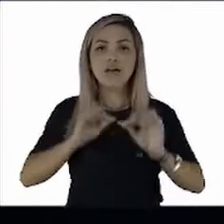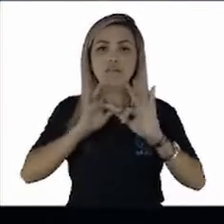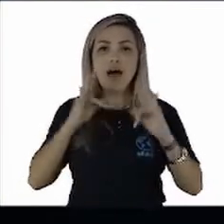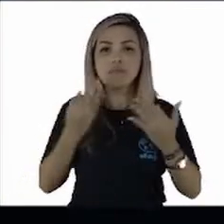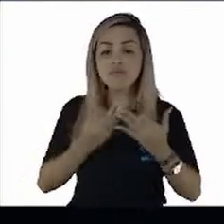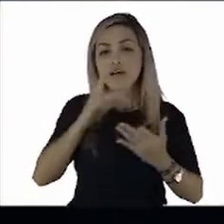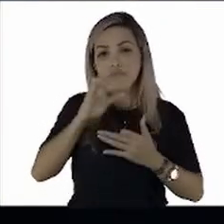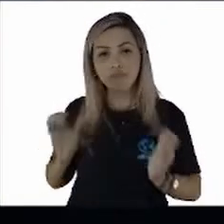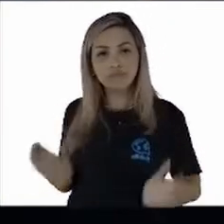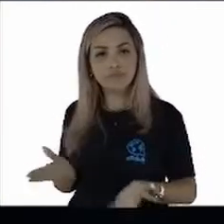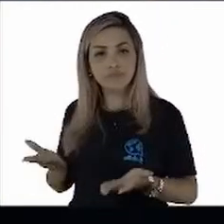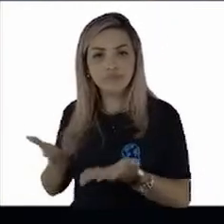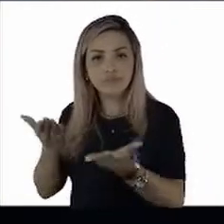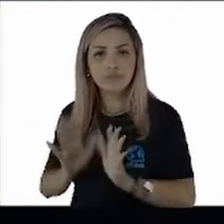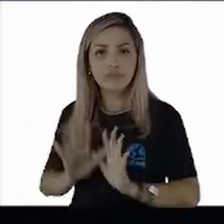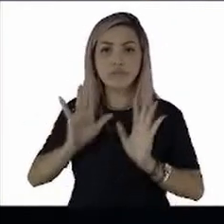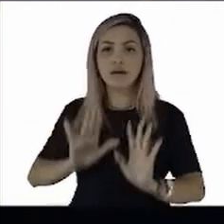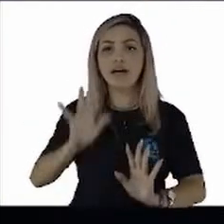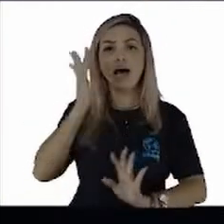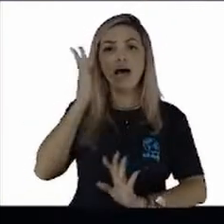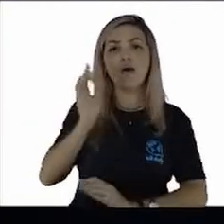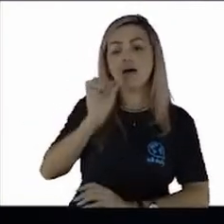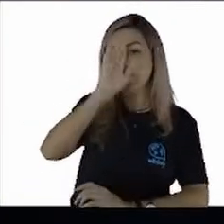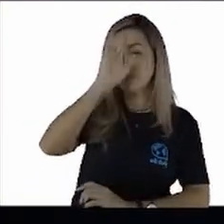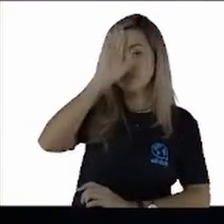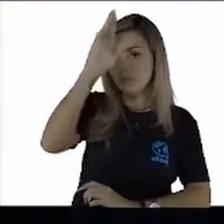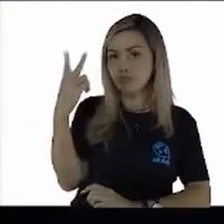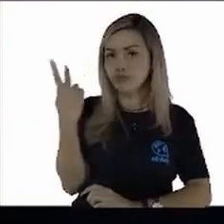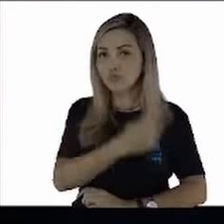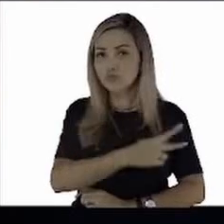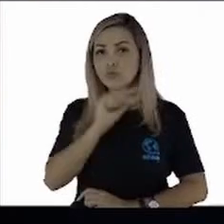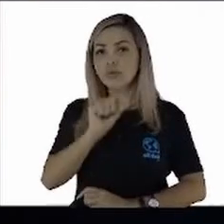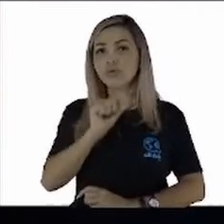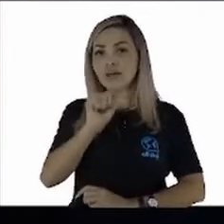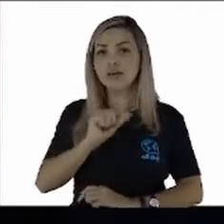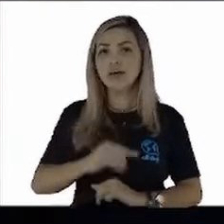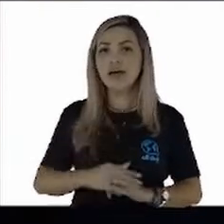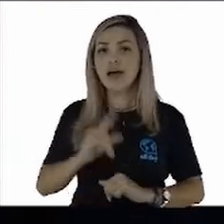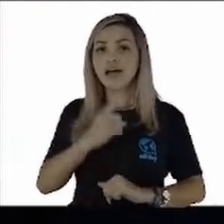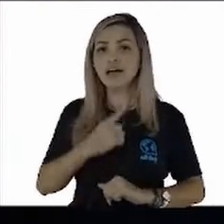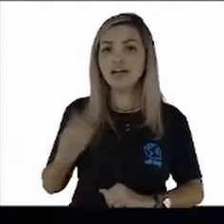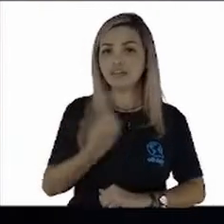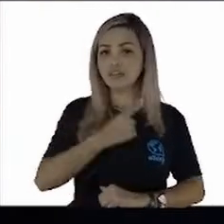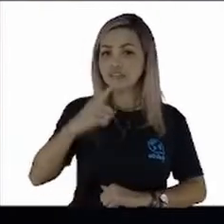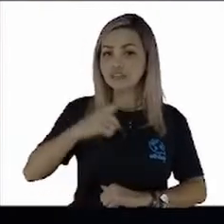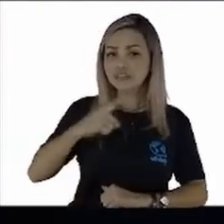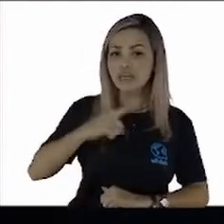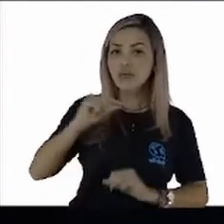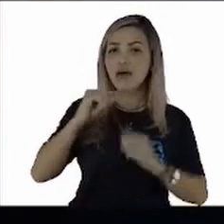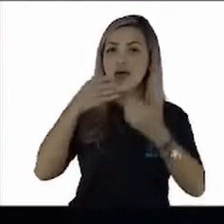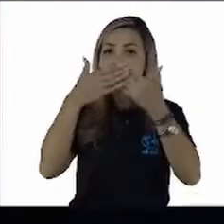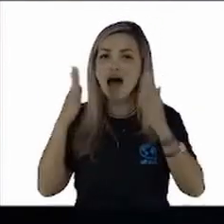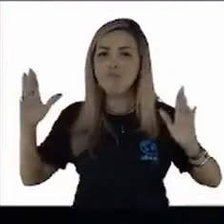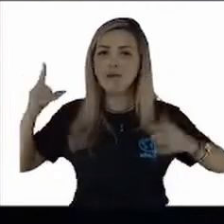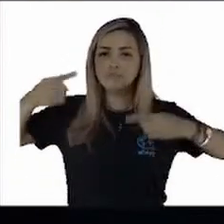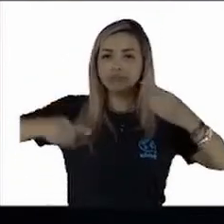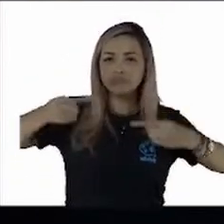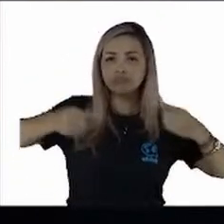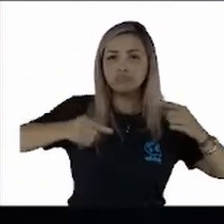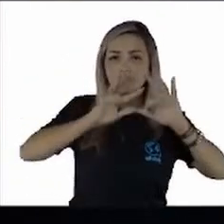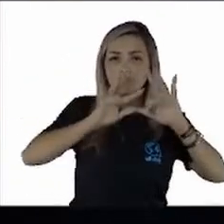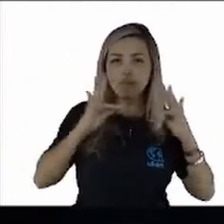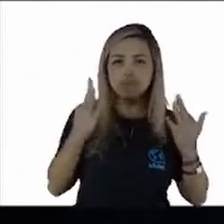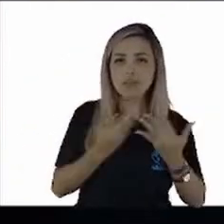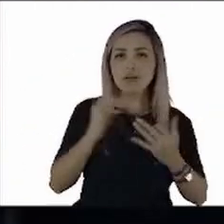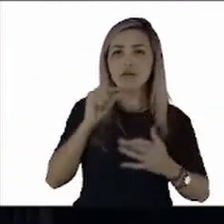vão incentivar. Mas o que eu acho que é principal disso é que a gente tem um diálogo aberto mesmo com os